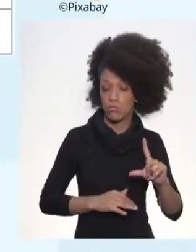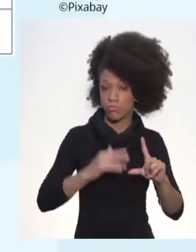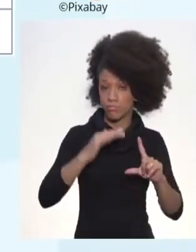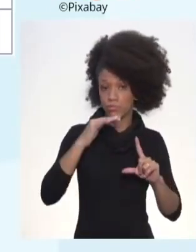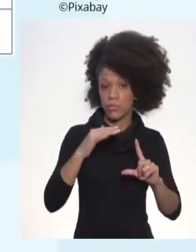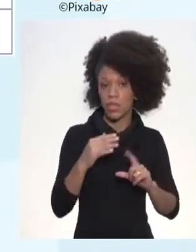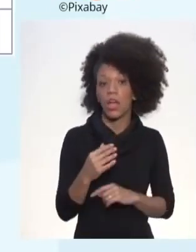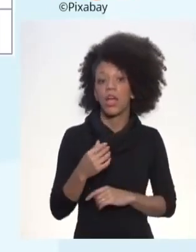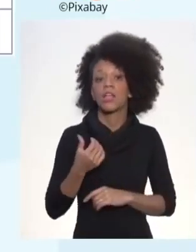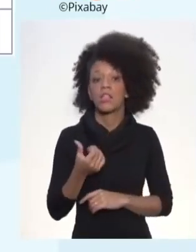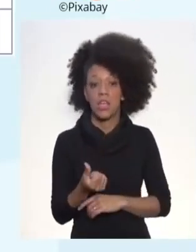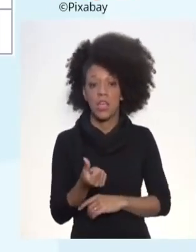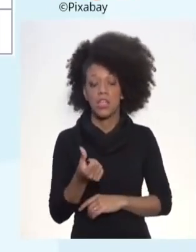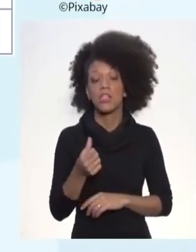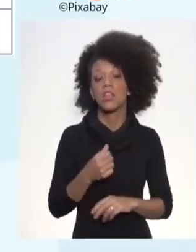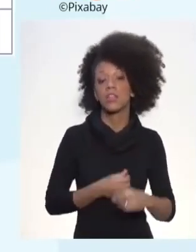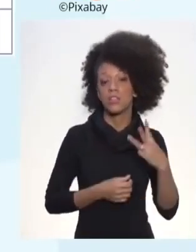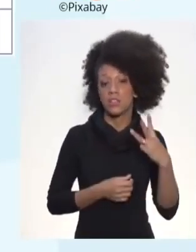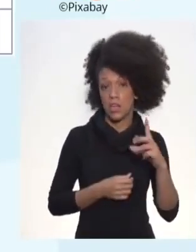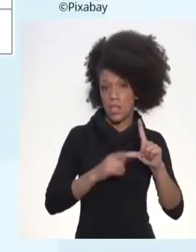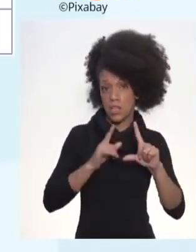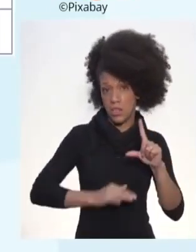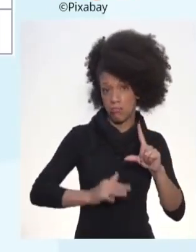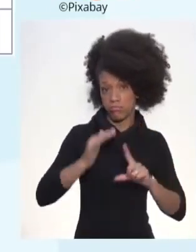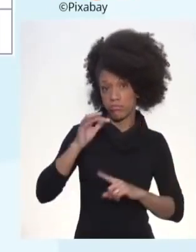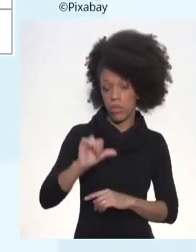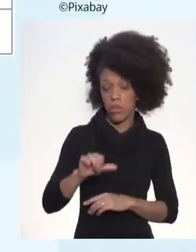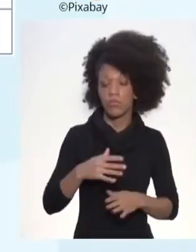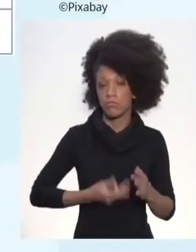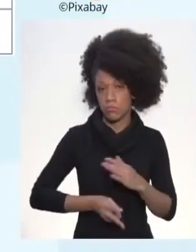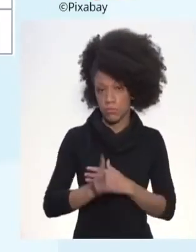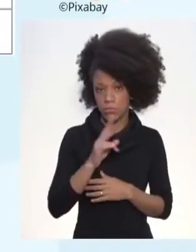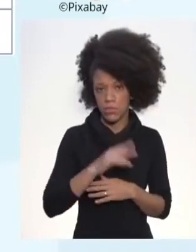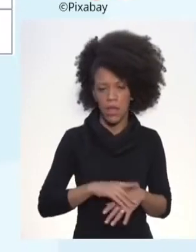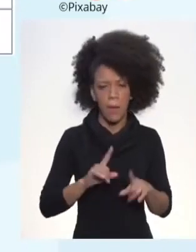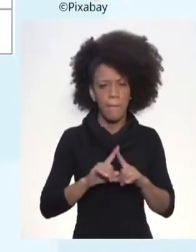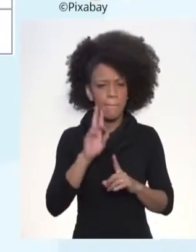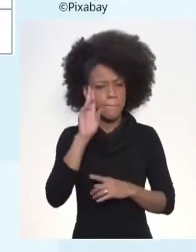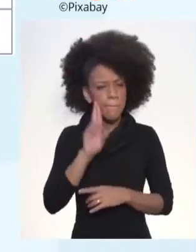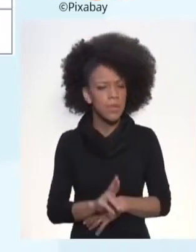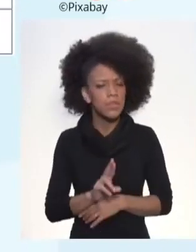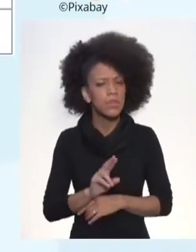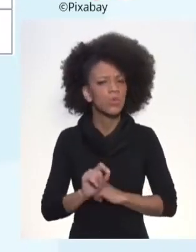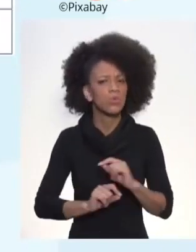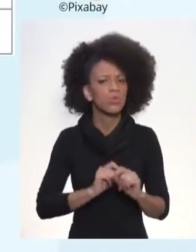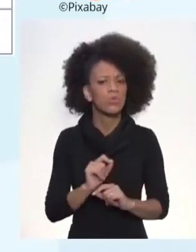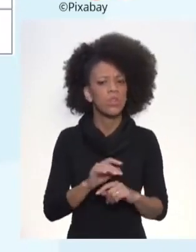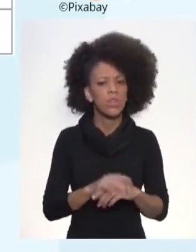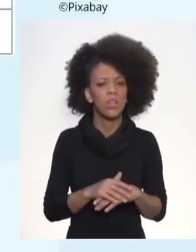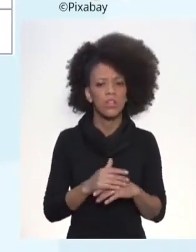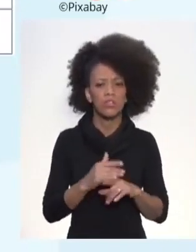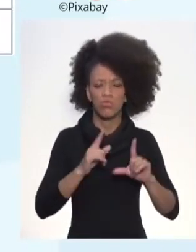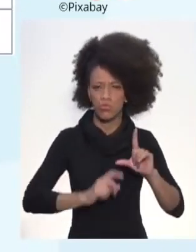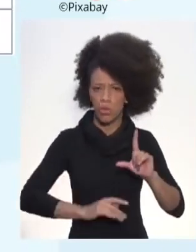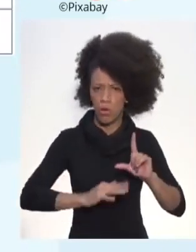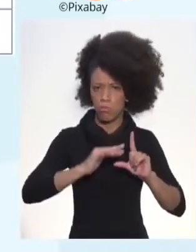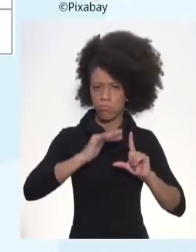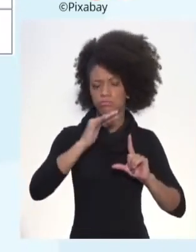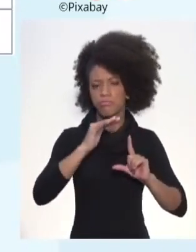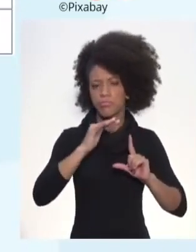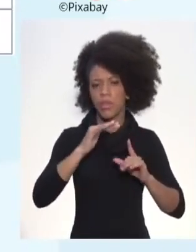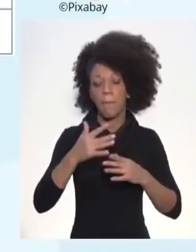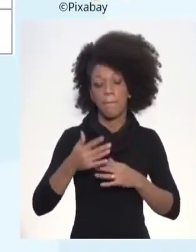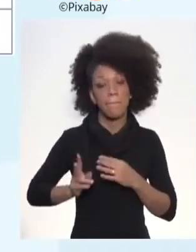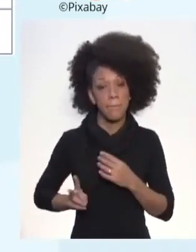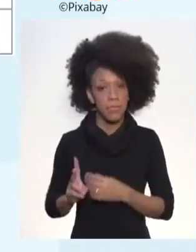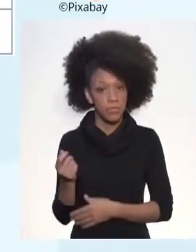3 litros de suco, R$ 9,00 e assim por diante. A razão aqui entre os litros de suco pelo